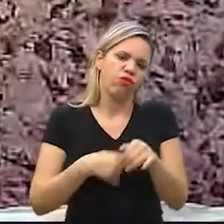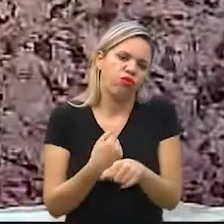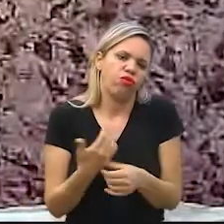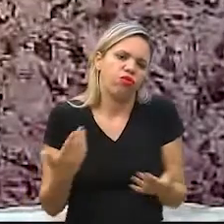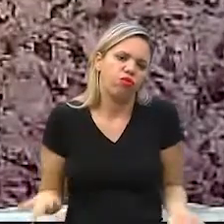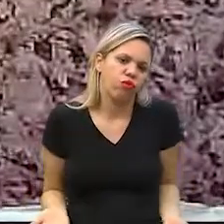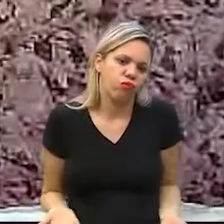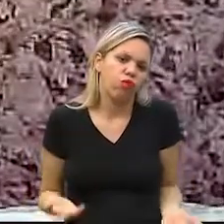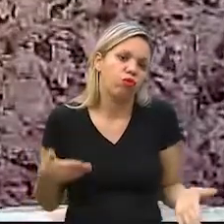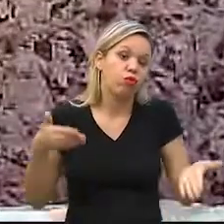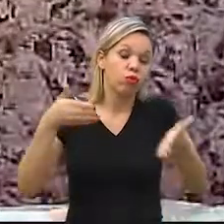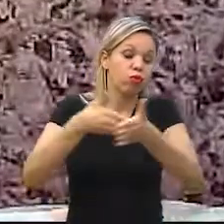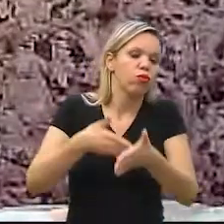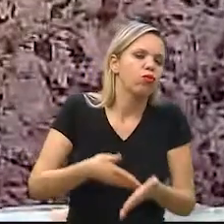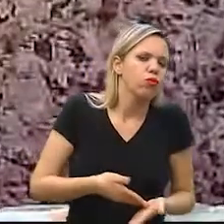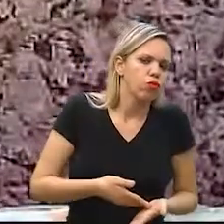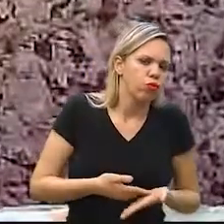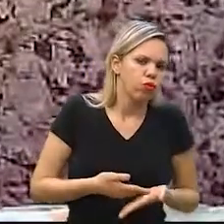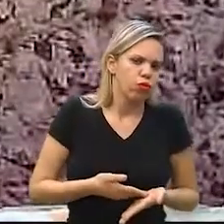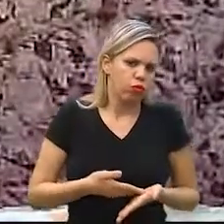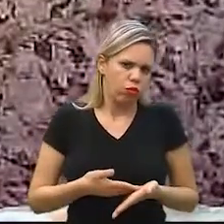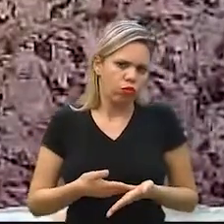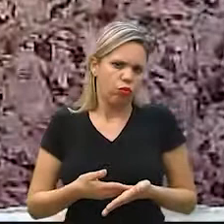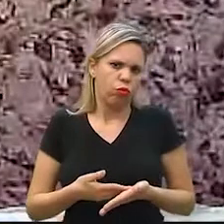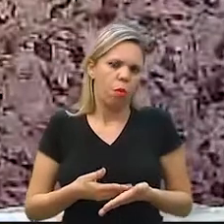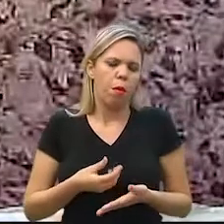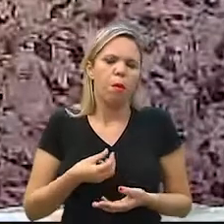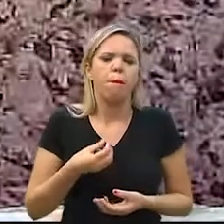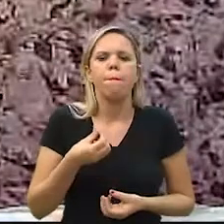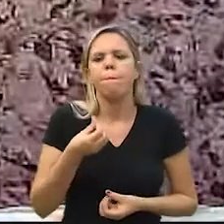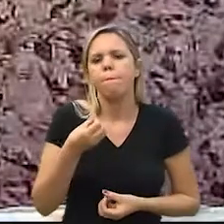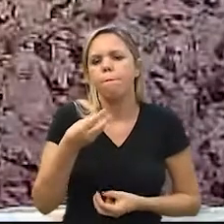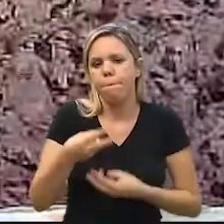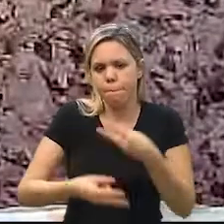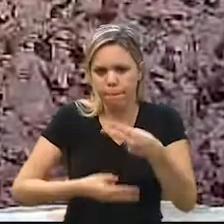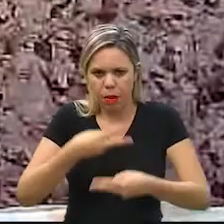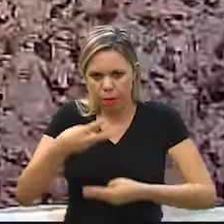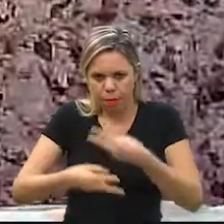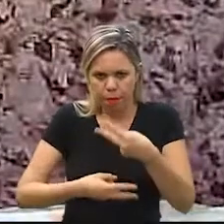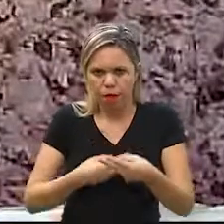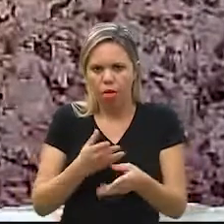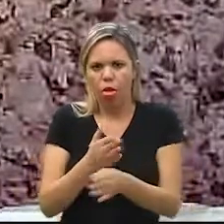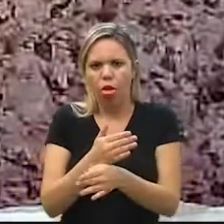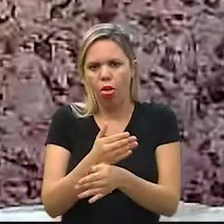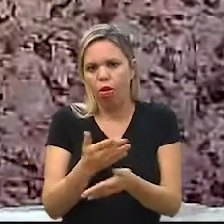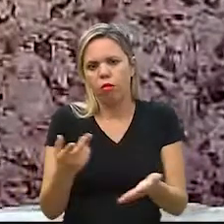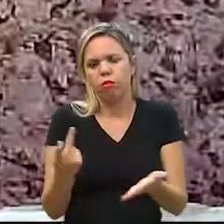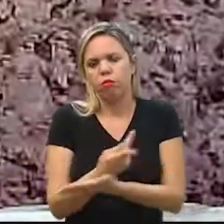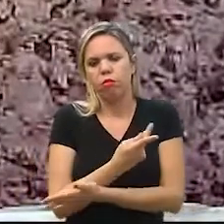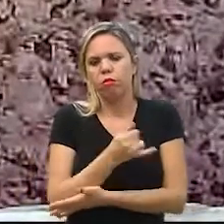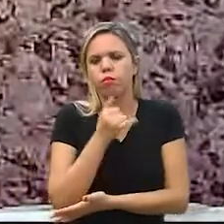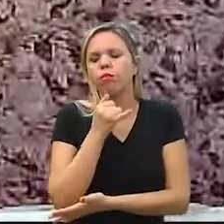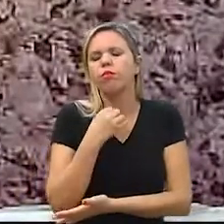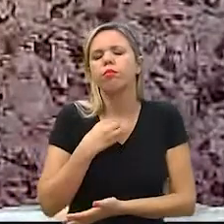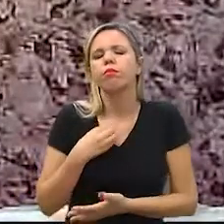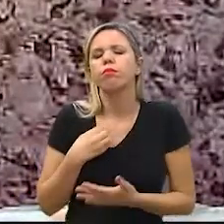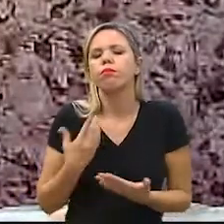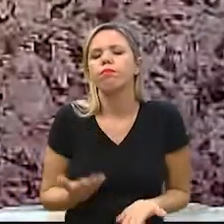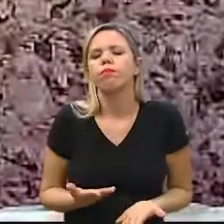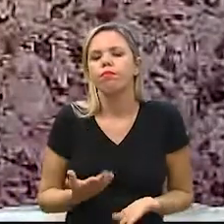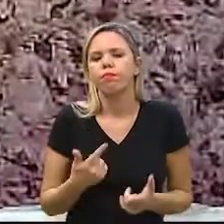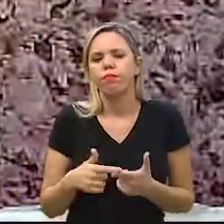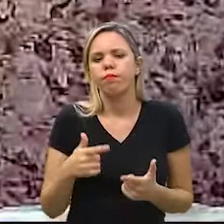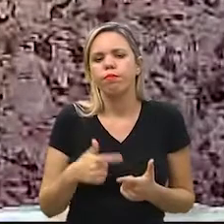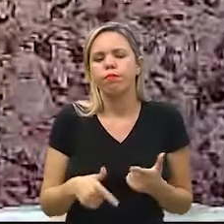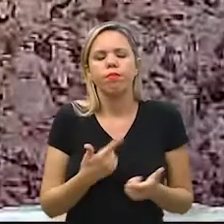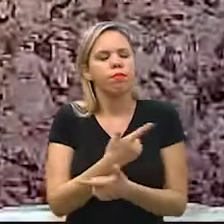e é no último bimestre que há esse desequilíbrio. Então, nesses